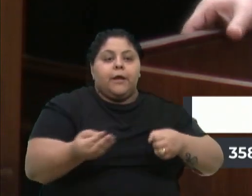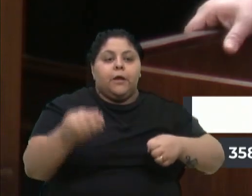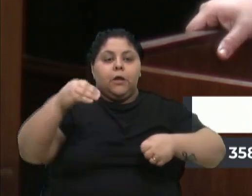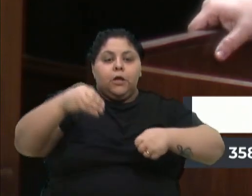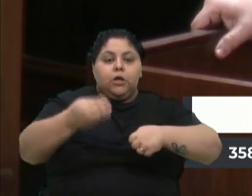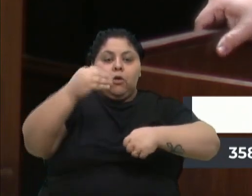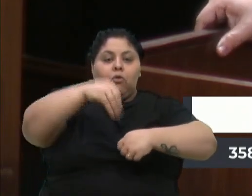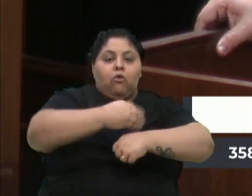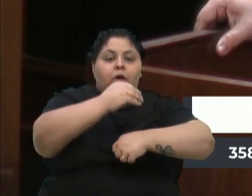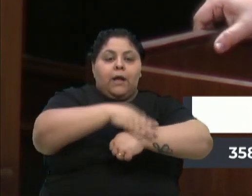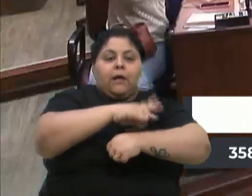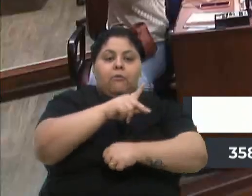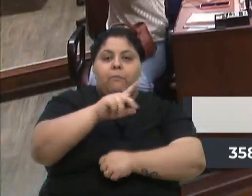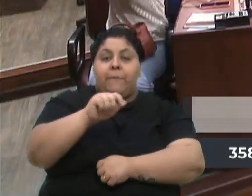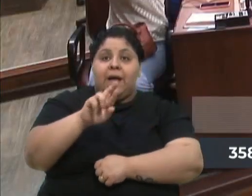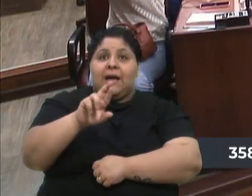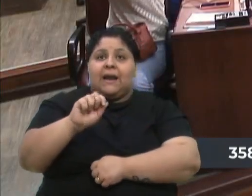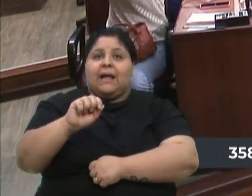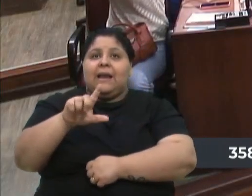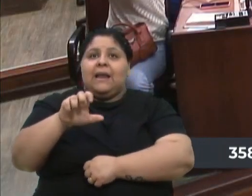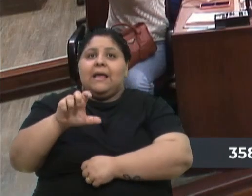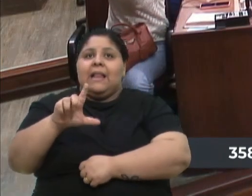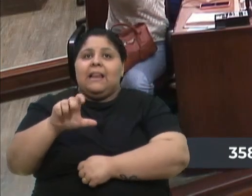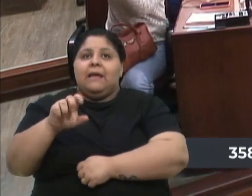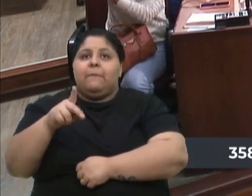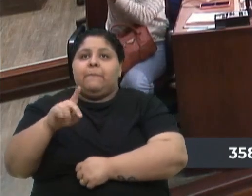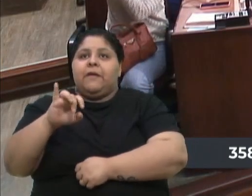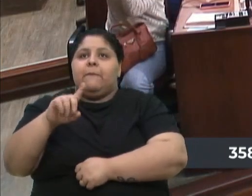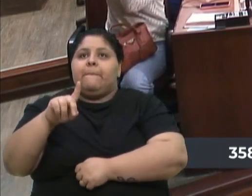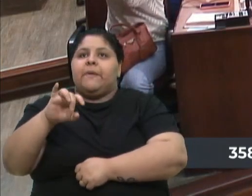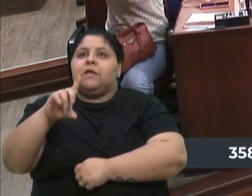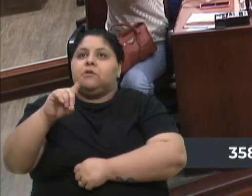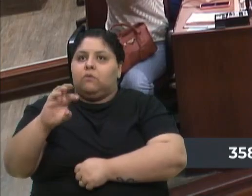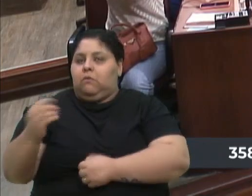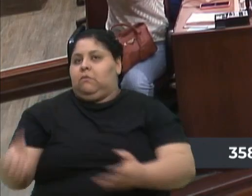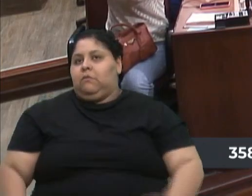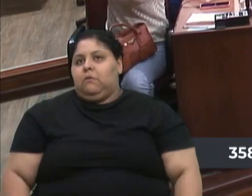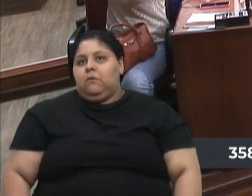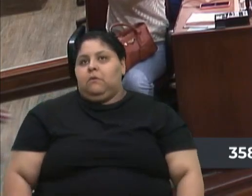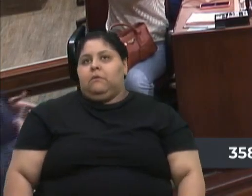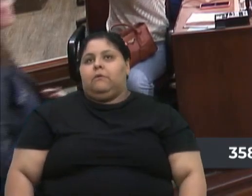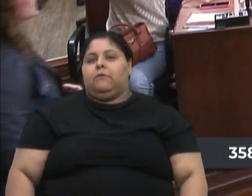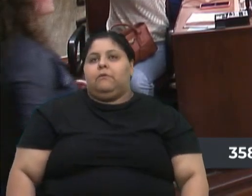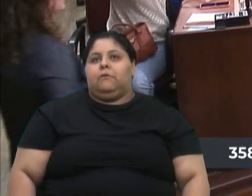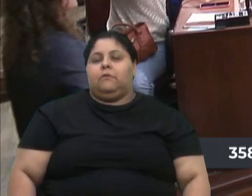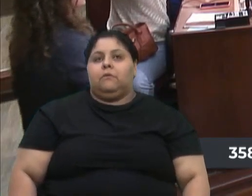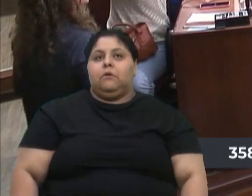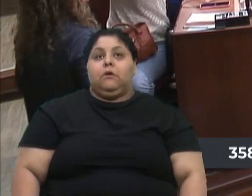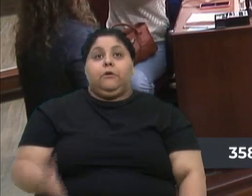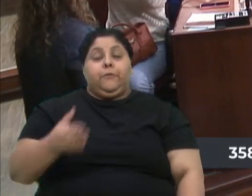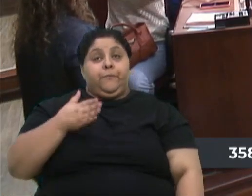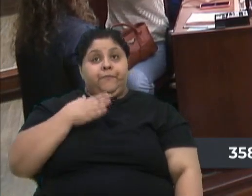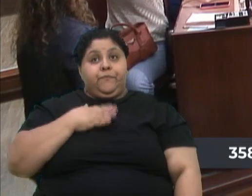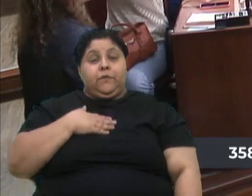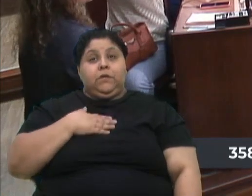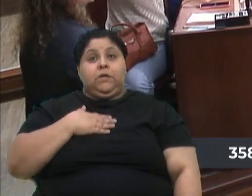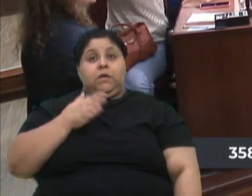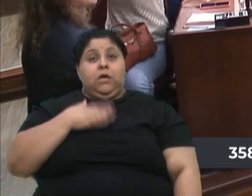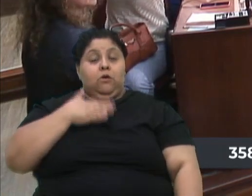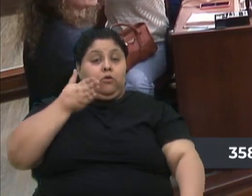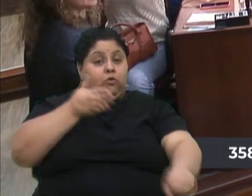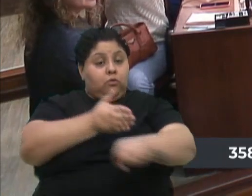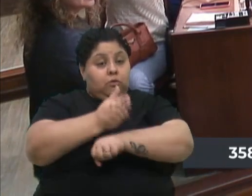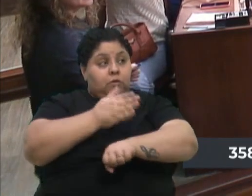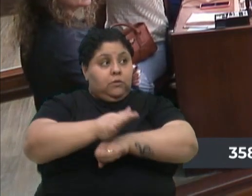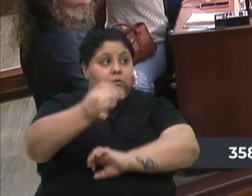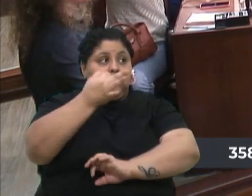Wes. Vereador Bressan, apoio tudo que o senhor falou. Ontem de noite participei do Fala Caxias